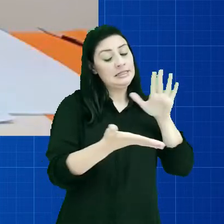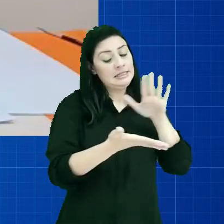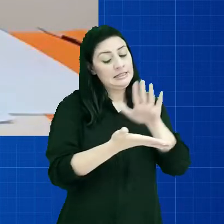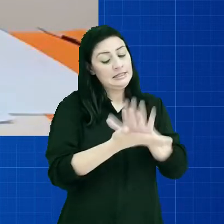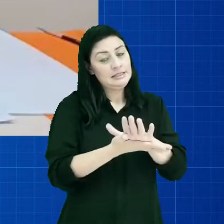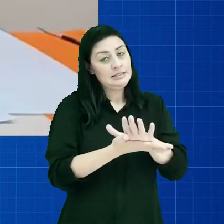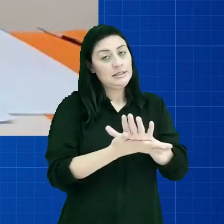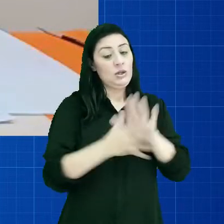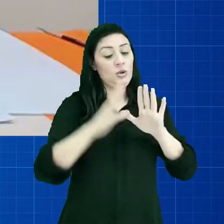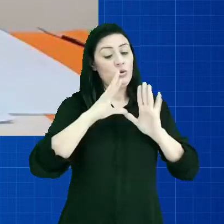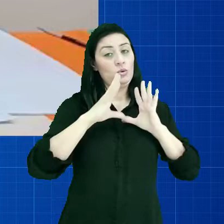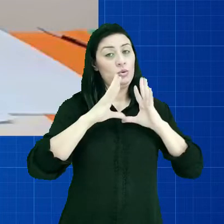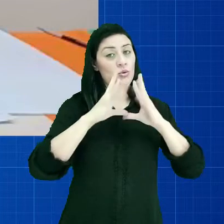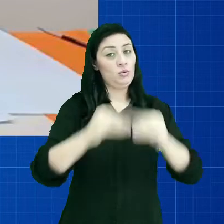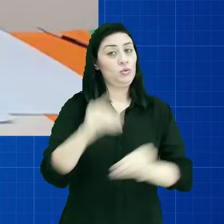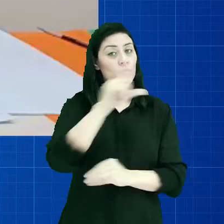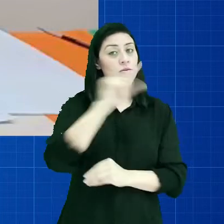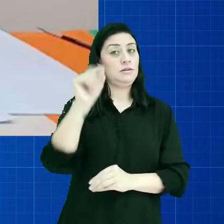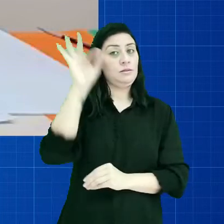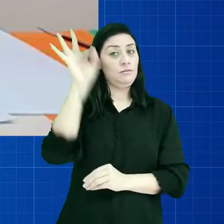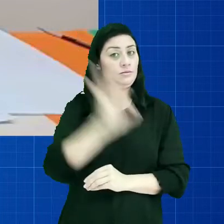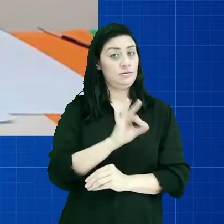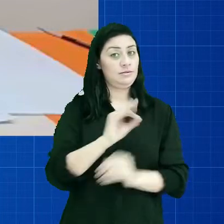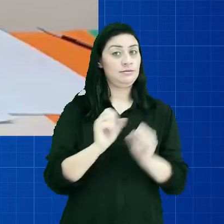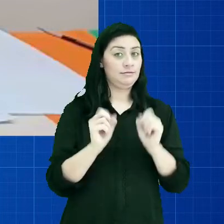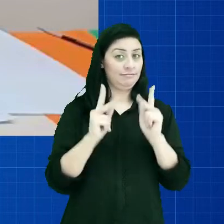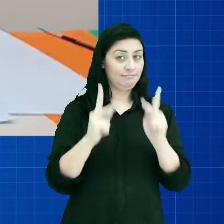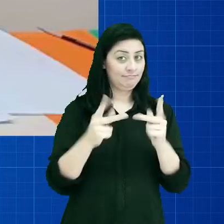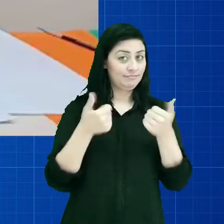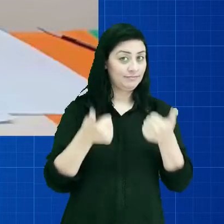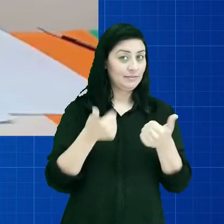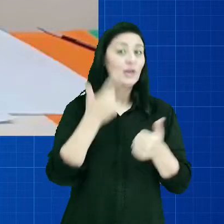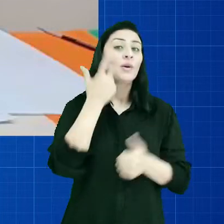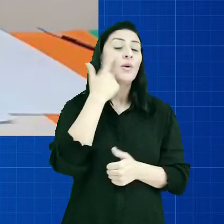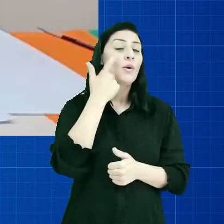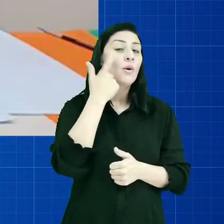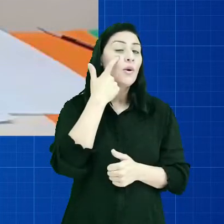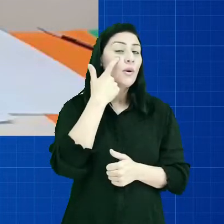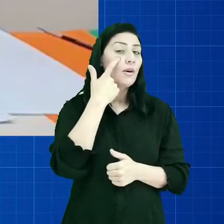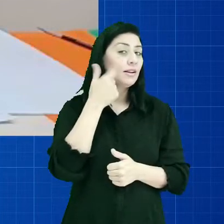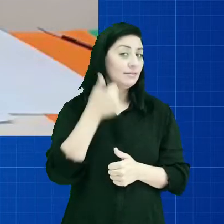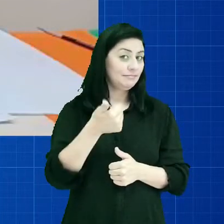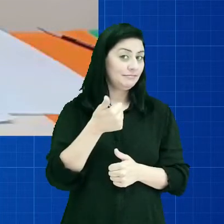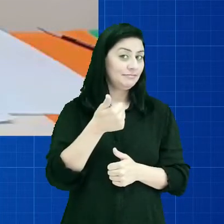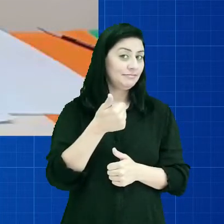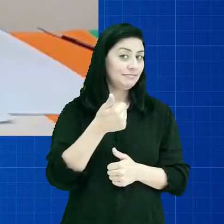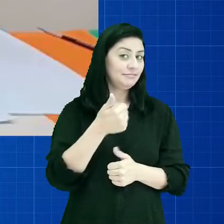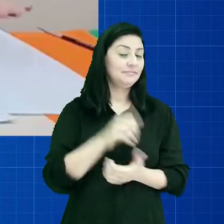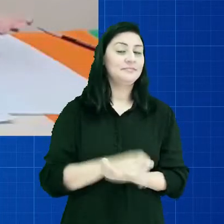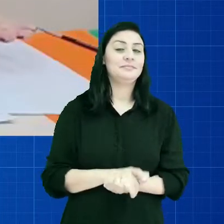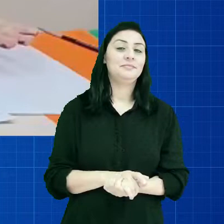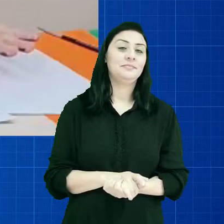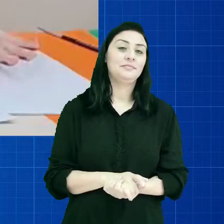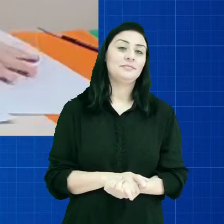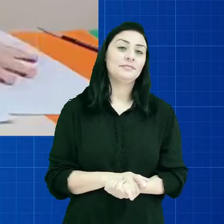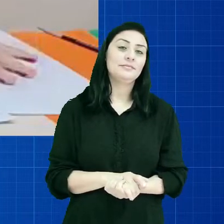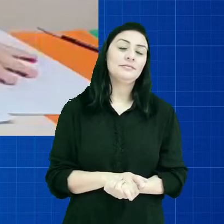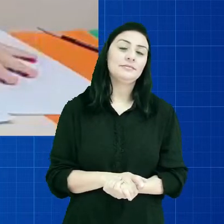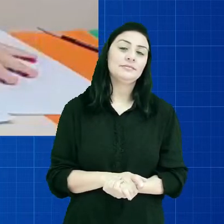Vou ter que cobrir totalmente a palma da minha mão com tinta. Agora sim, olhem só, crianças, vamos lá, ó.